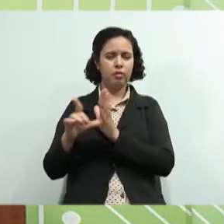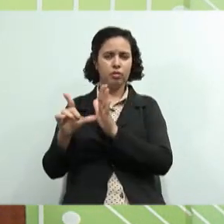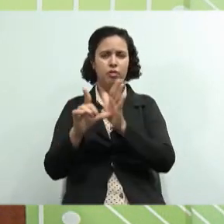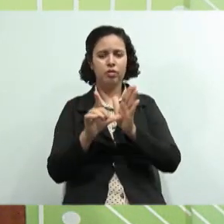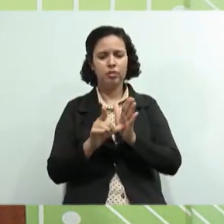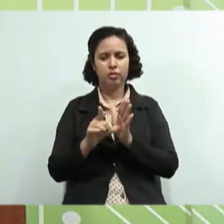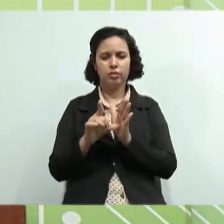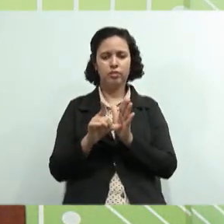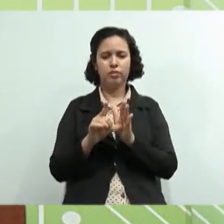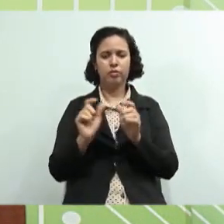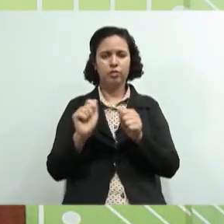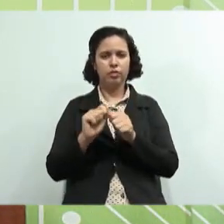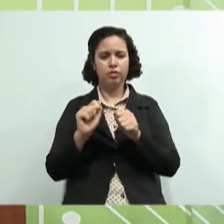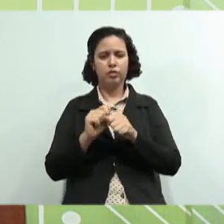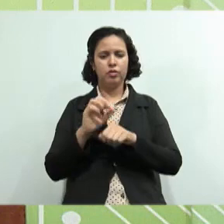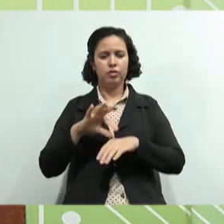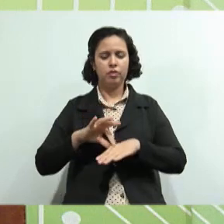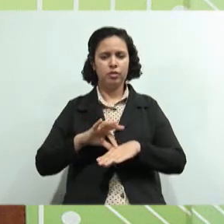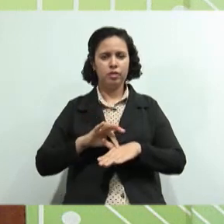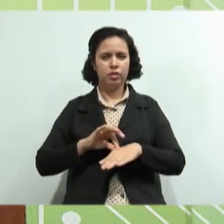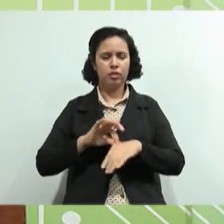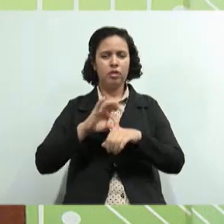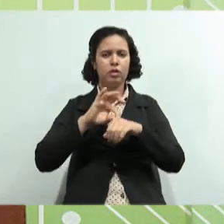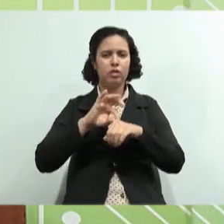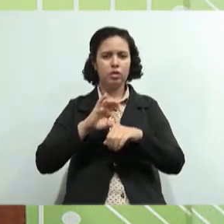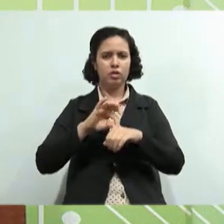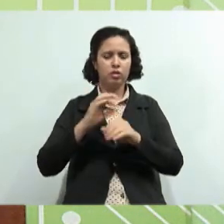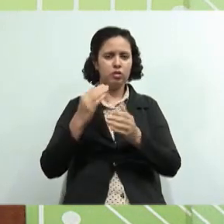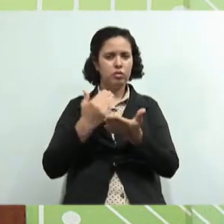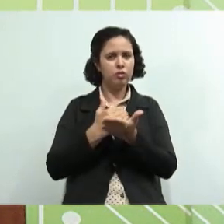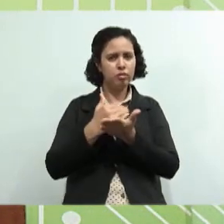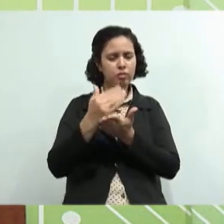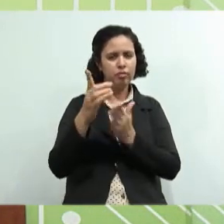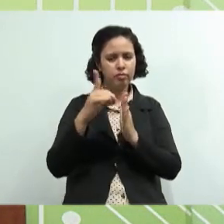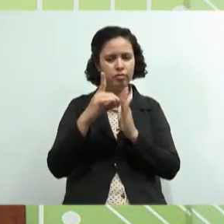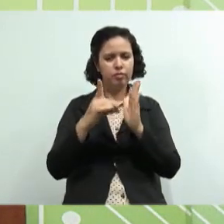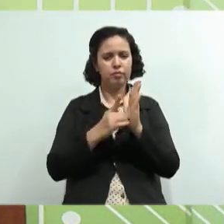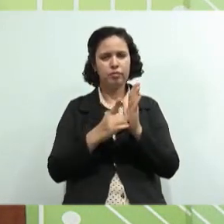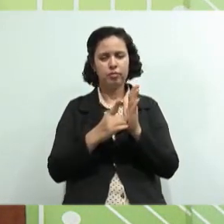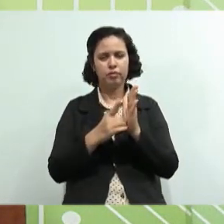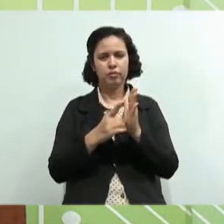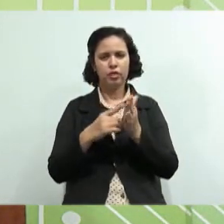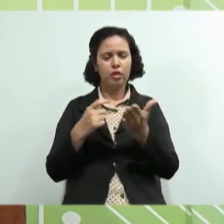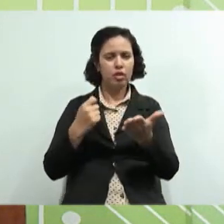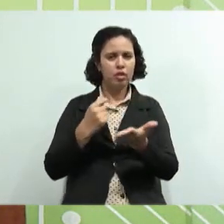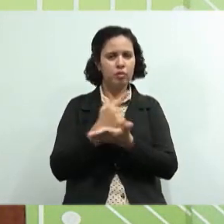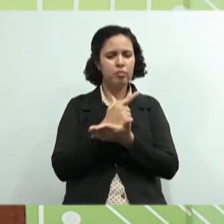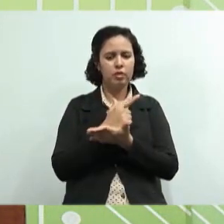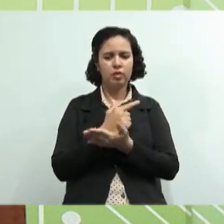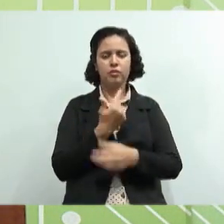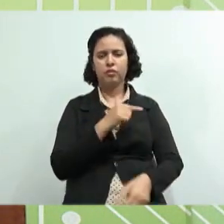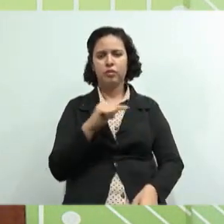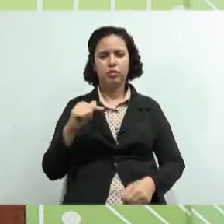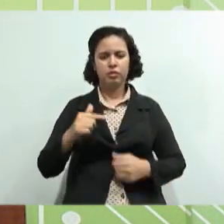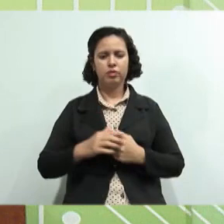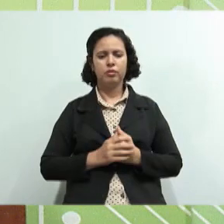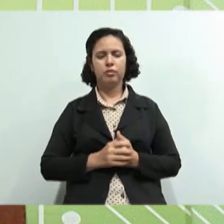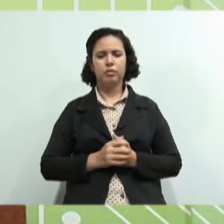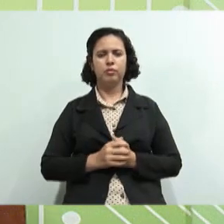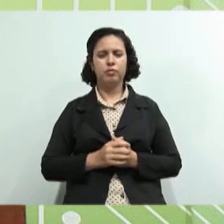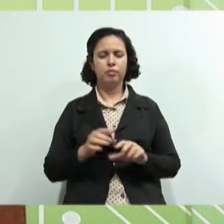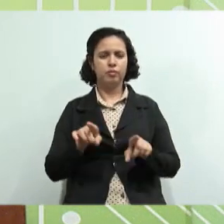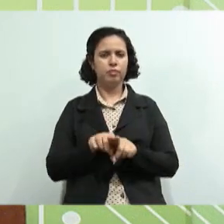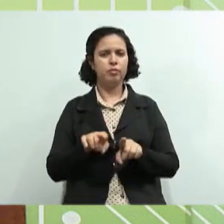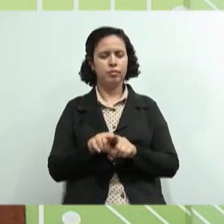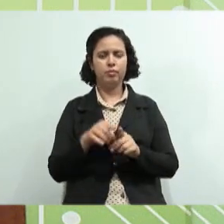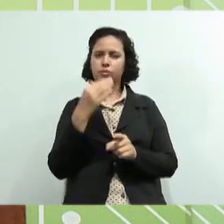lembro de uma época que faltou carne aqui em Rondônia, no começo da década de 90, a gente não encontrava carne no supermercado para comprar. Alguns períodos a gente vai ter falta de alguns